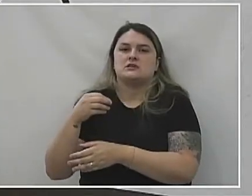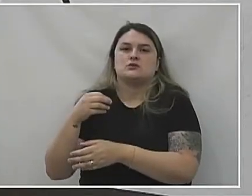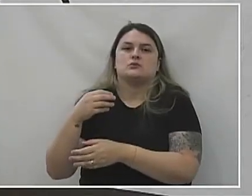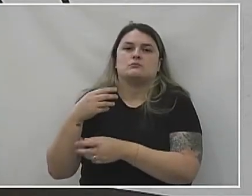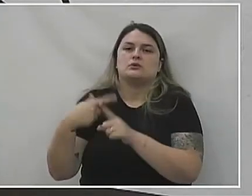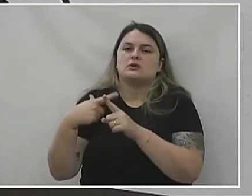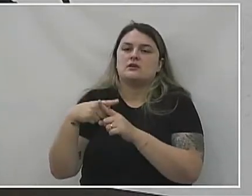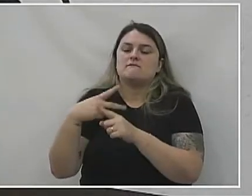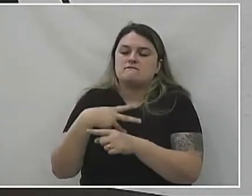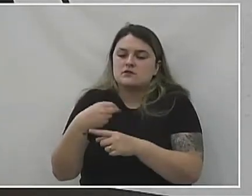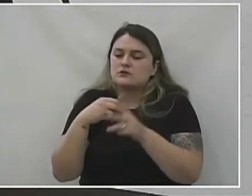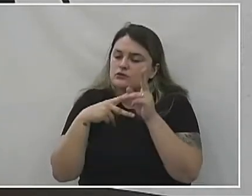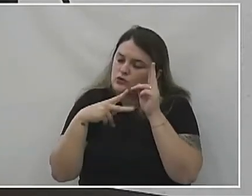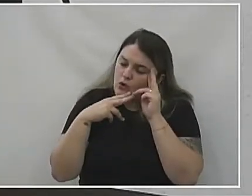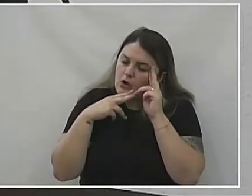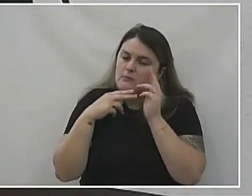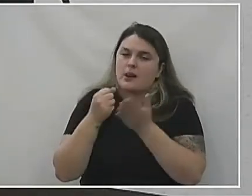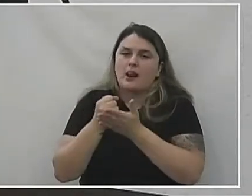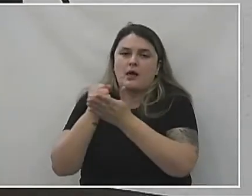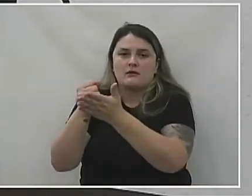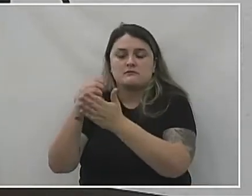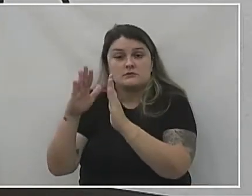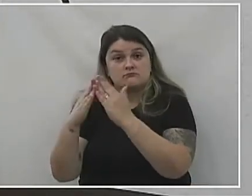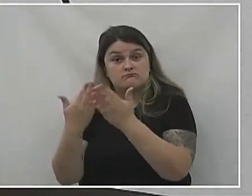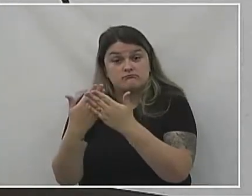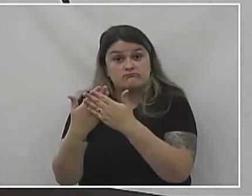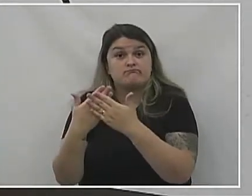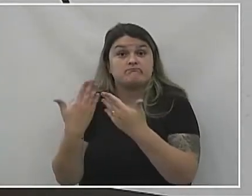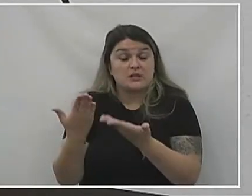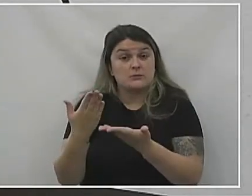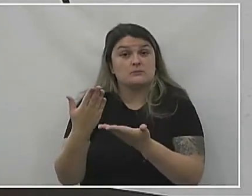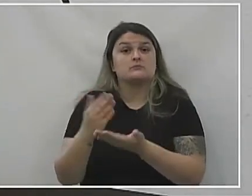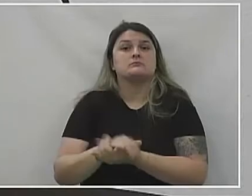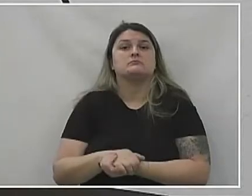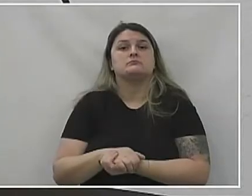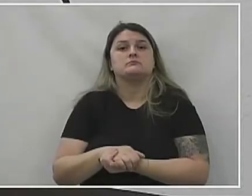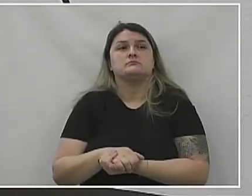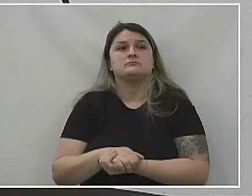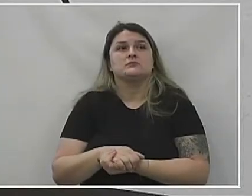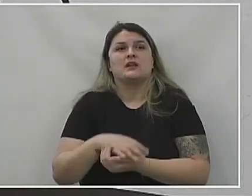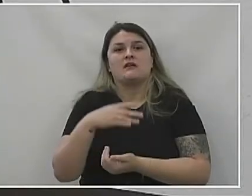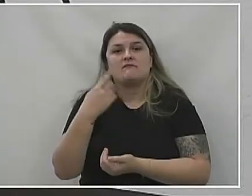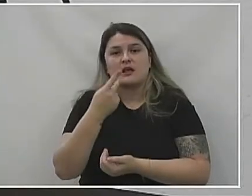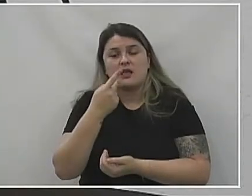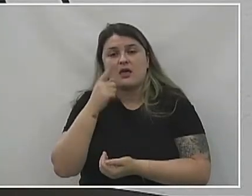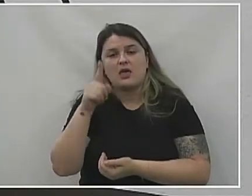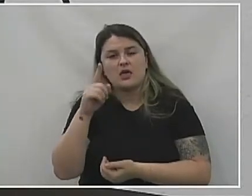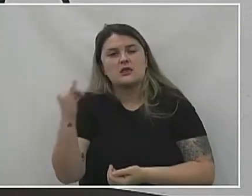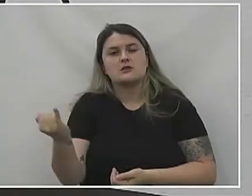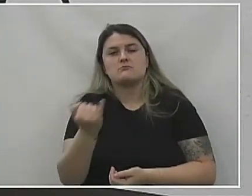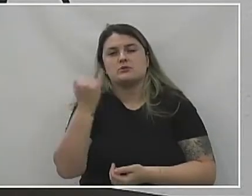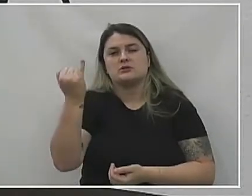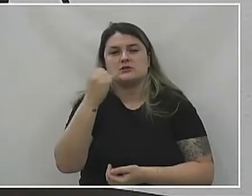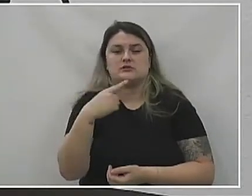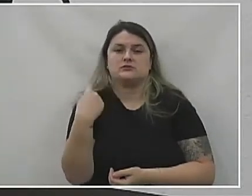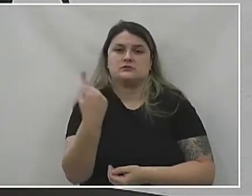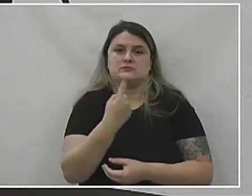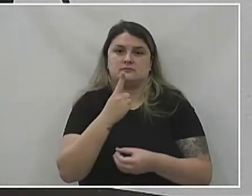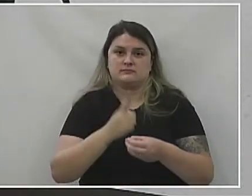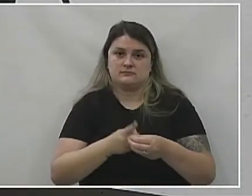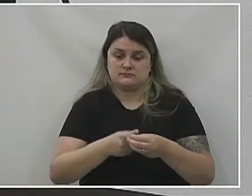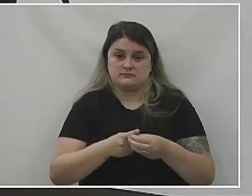segurando tá utilizando esse meio de transporte então eu quero destacar que isso é de fundamental importância que o nosso